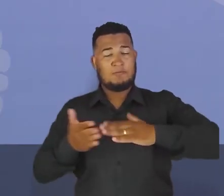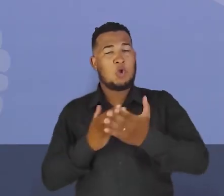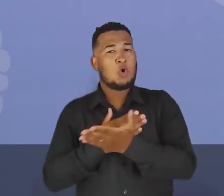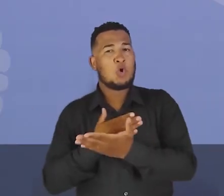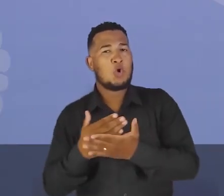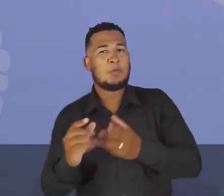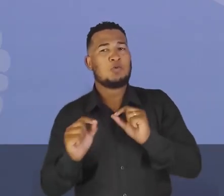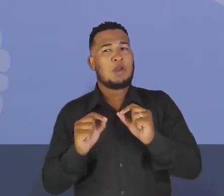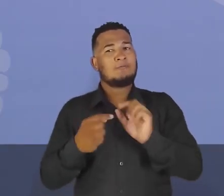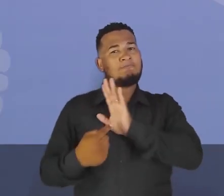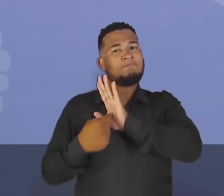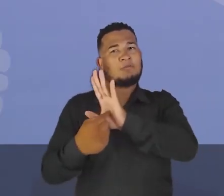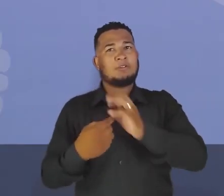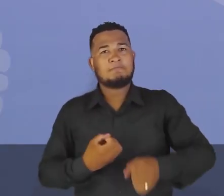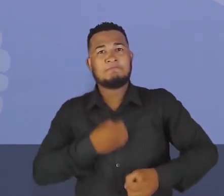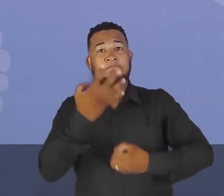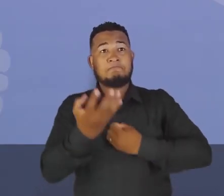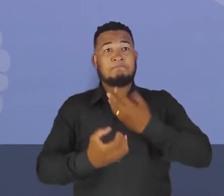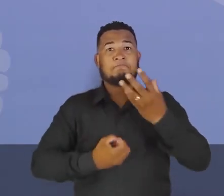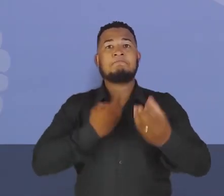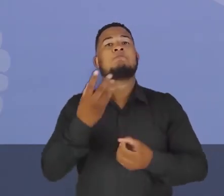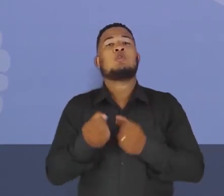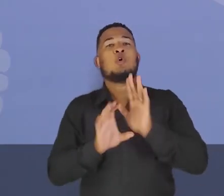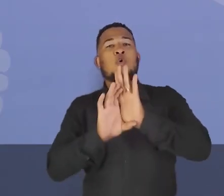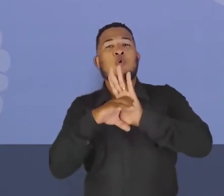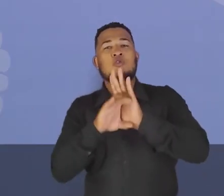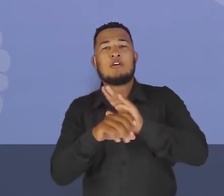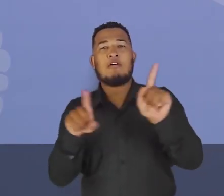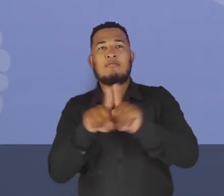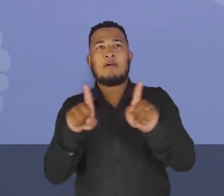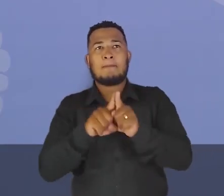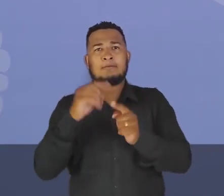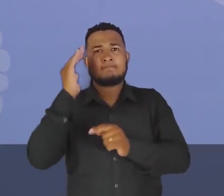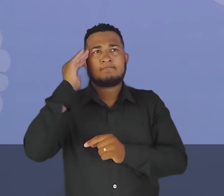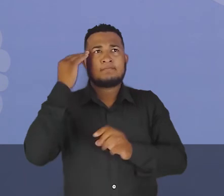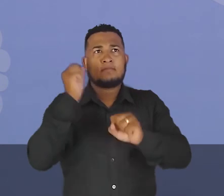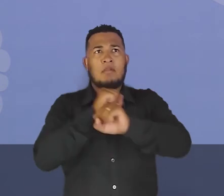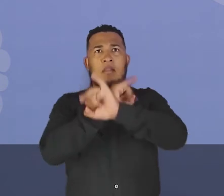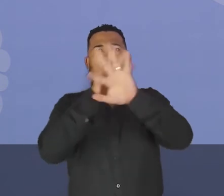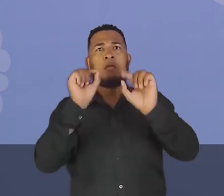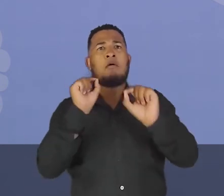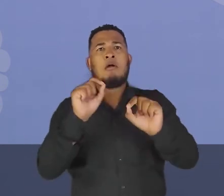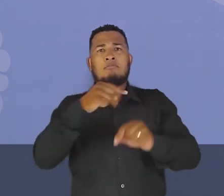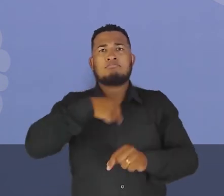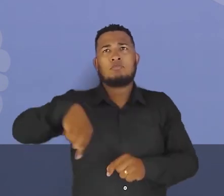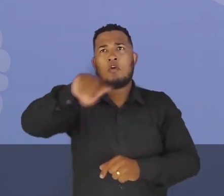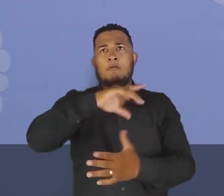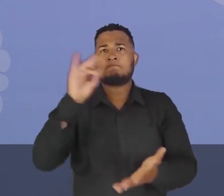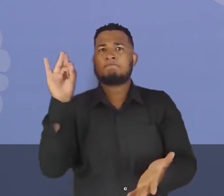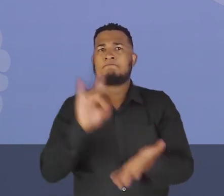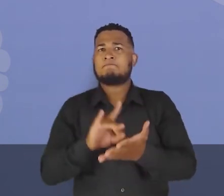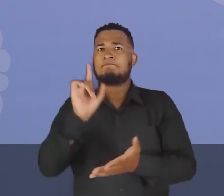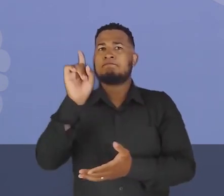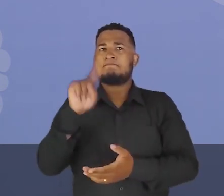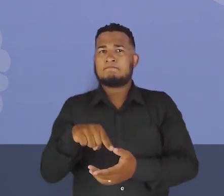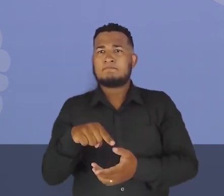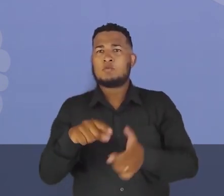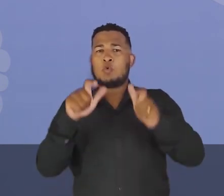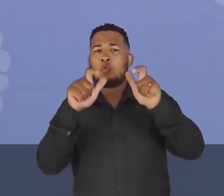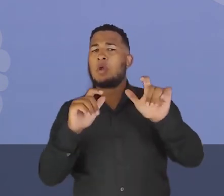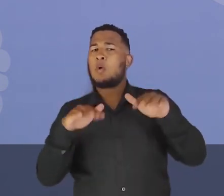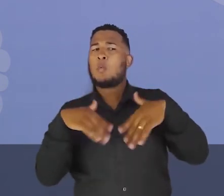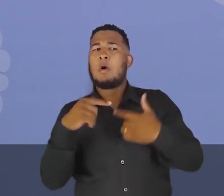começa a manifestar a ideia, então, a noção de quem nós realmente somos, de qual lugar no